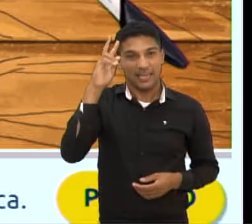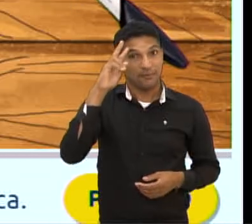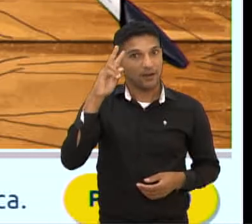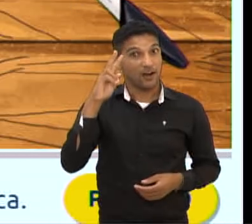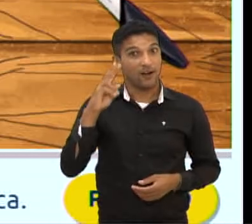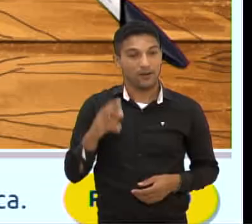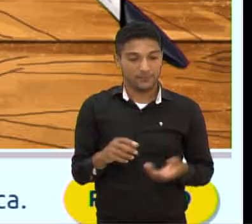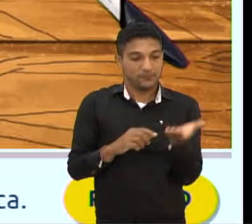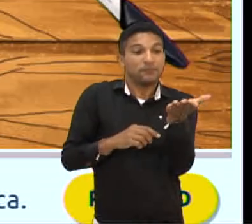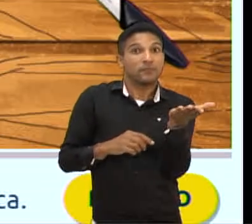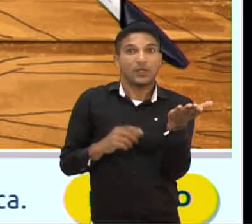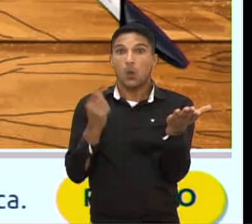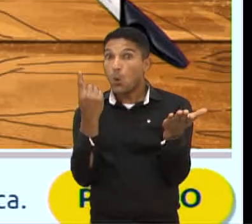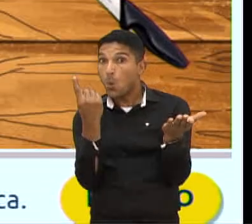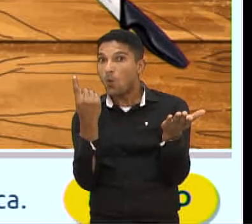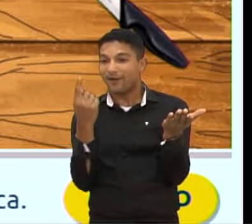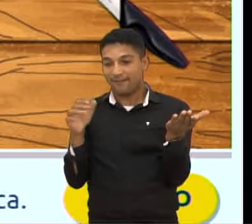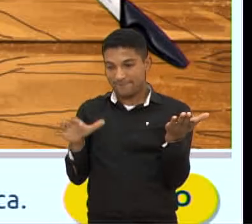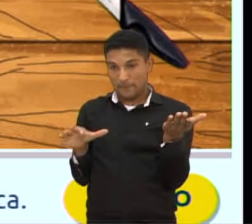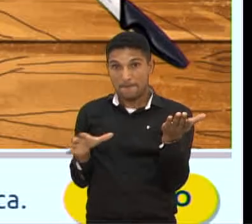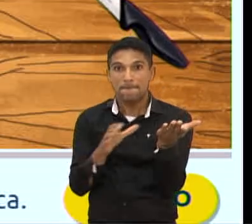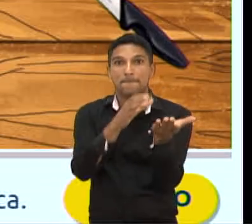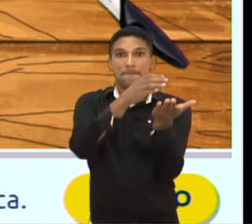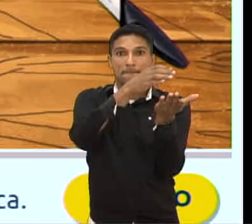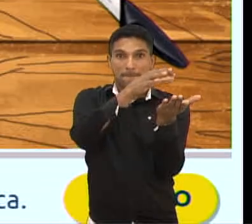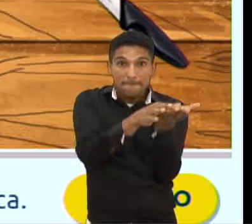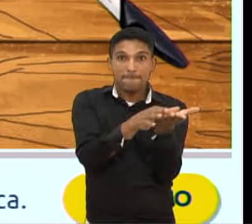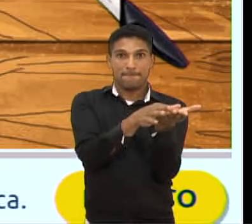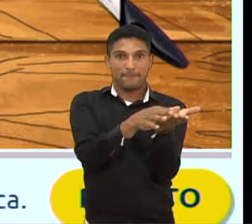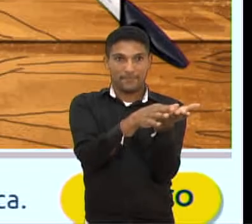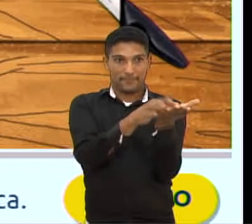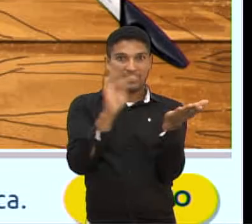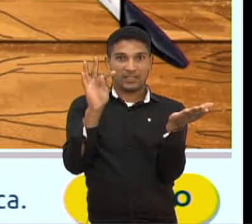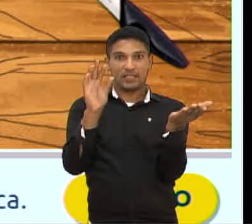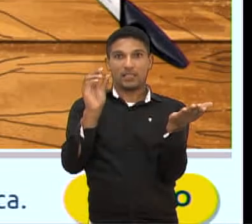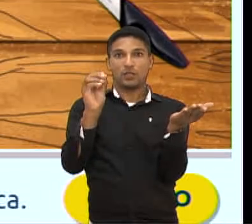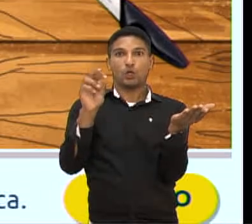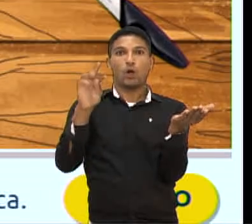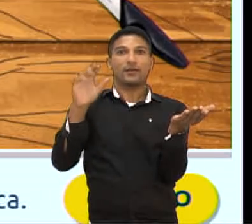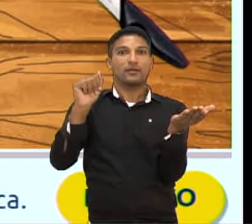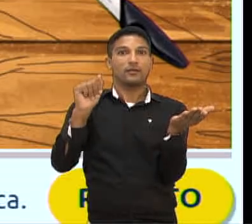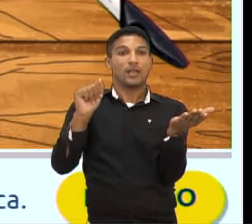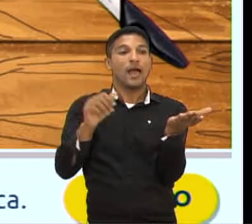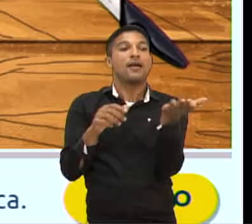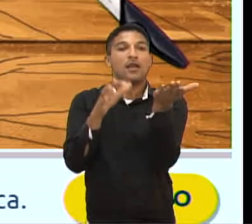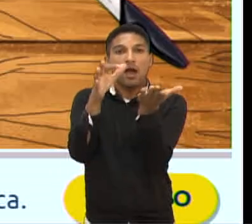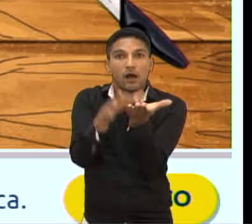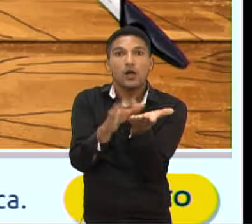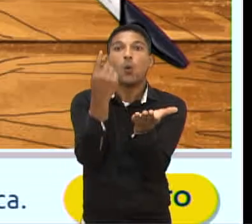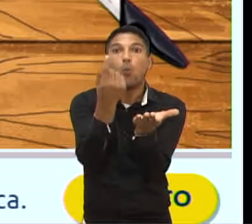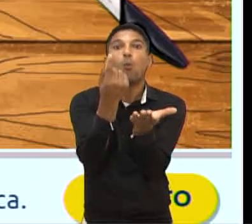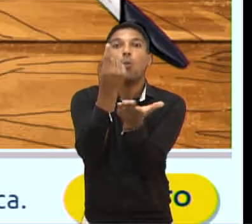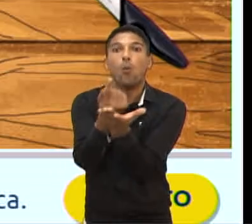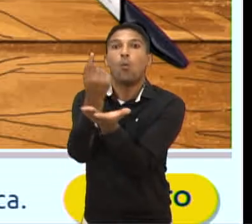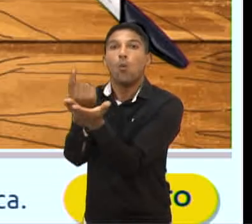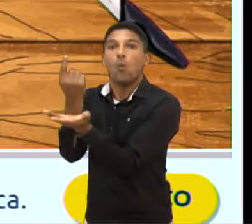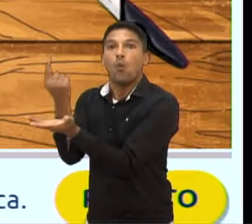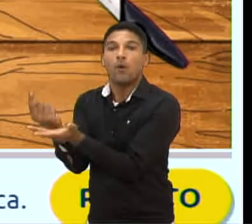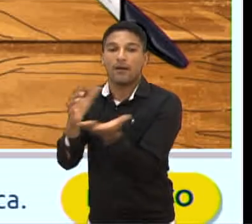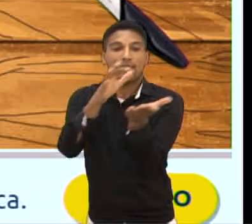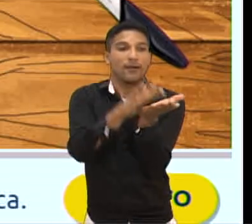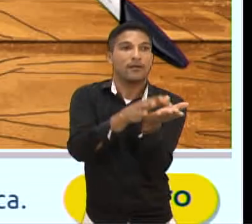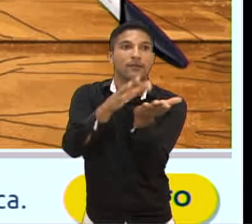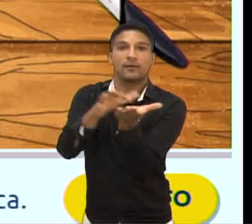Uma torta para cada um dos pratos, certo? Vamos distribuir lá. Uma torta, vamos